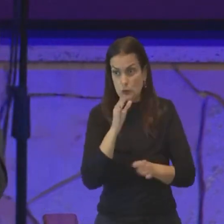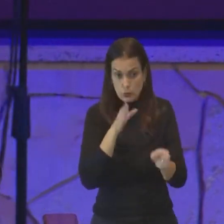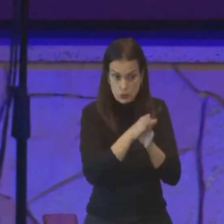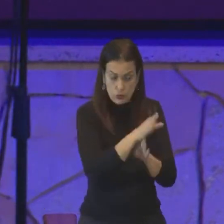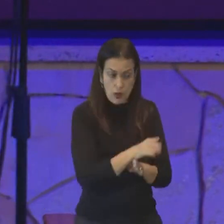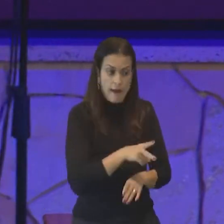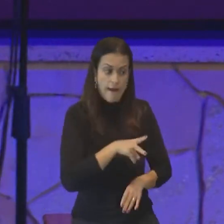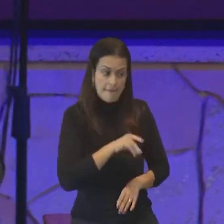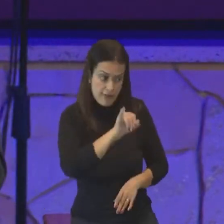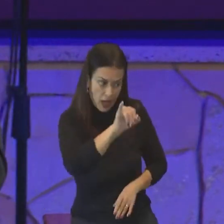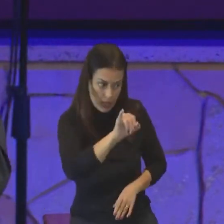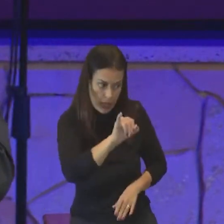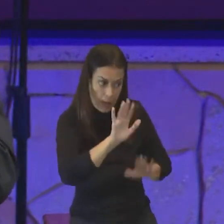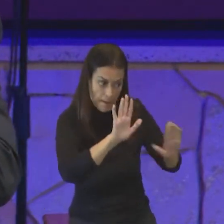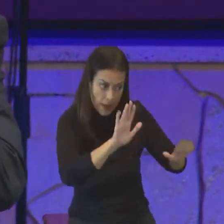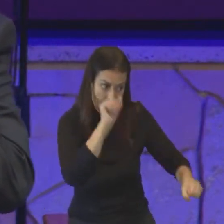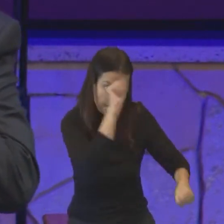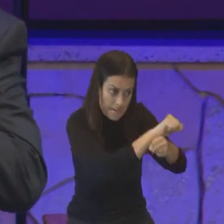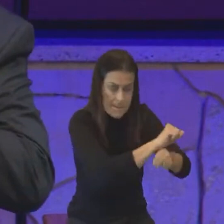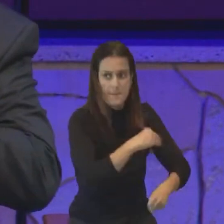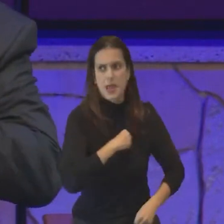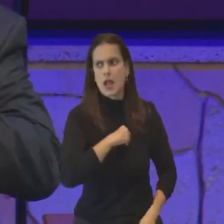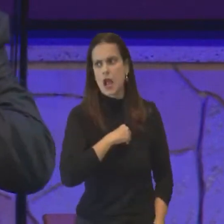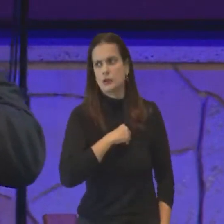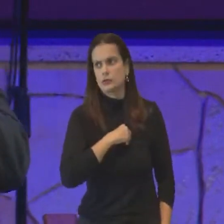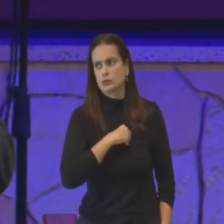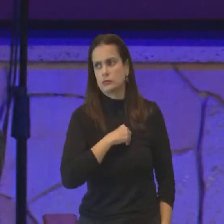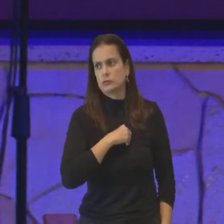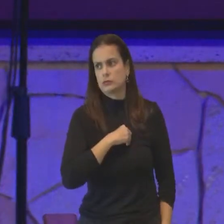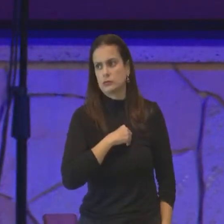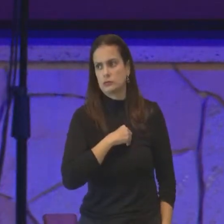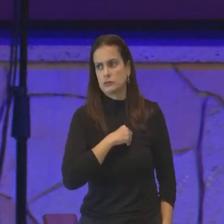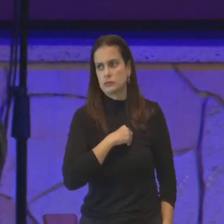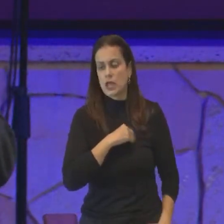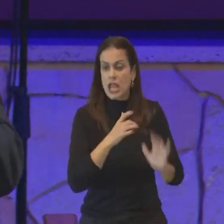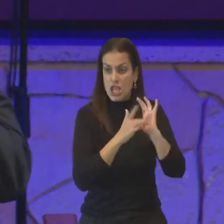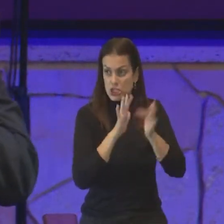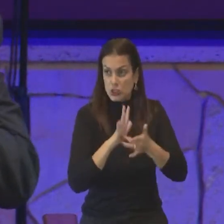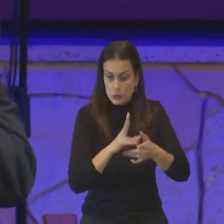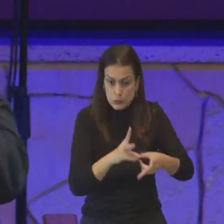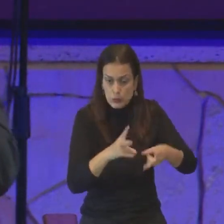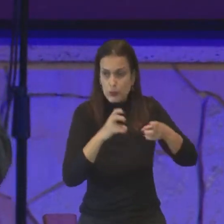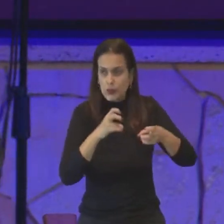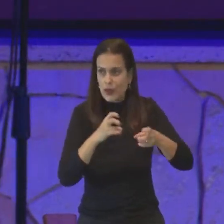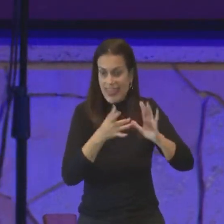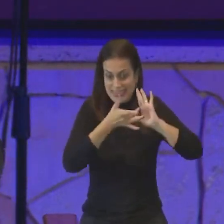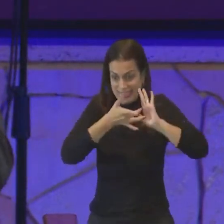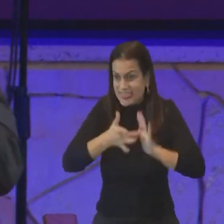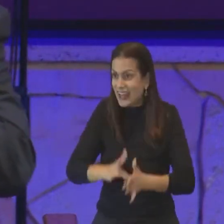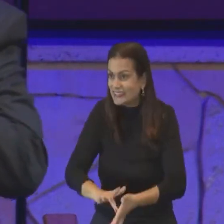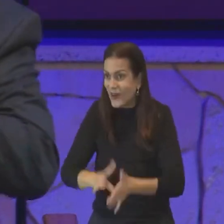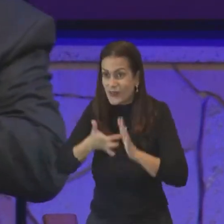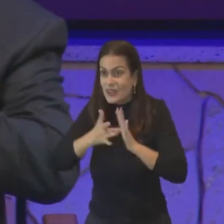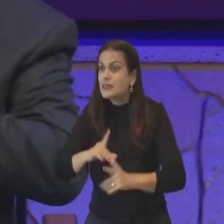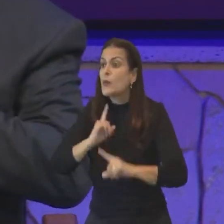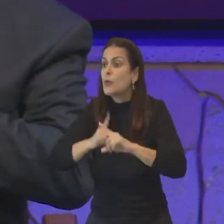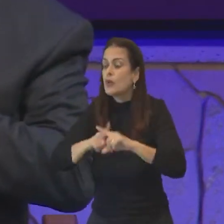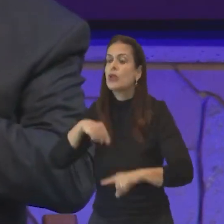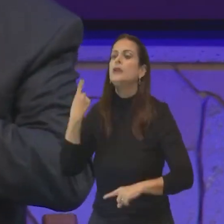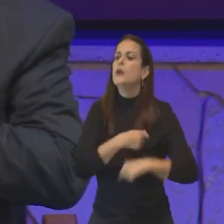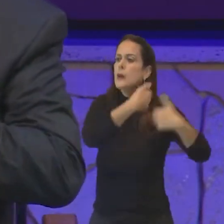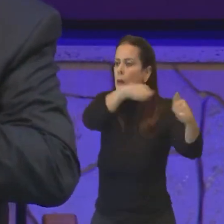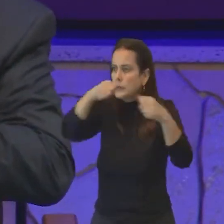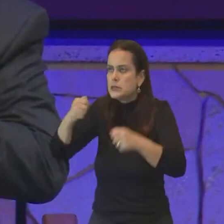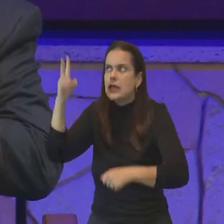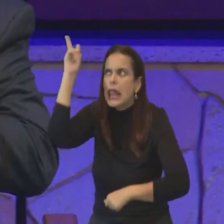peques mais, não peques mais. Jesus veio, meus irmãos, é Natal, e é Natal porque nós precisamos